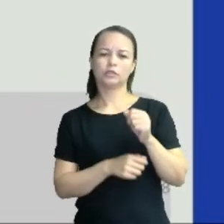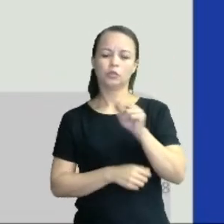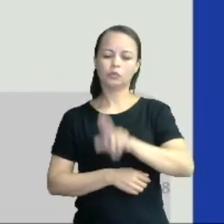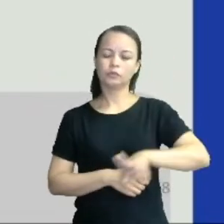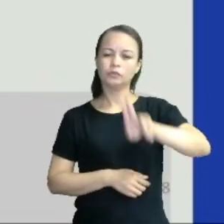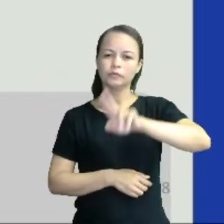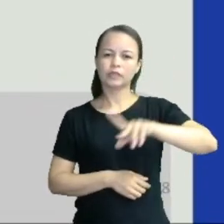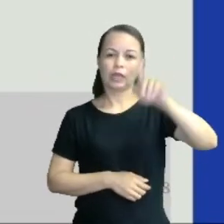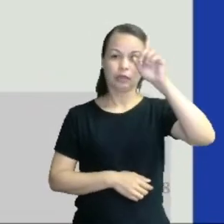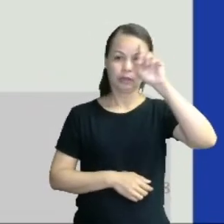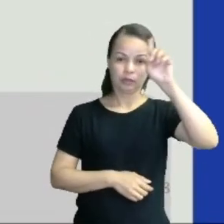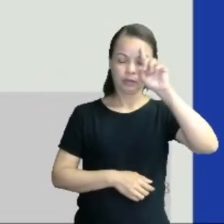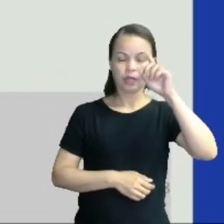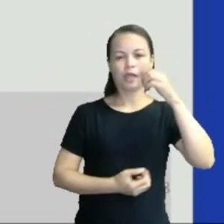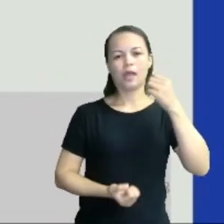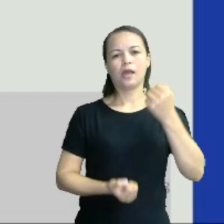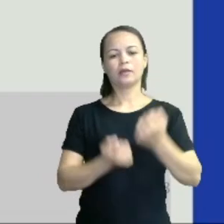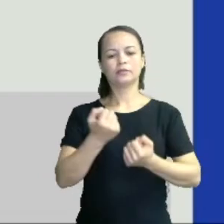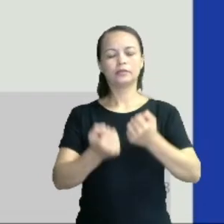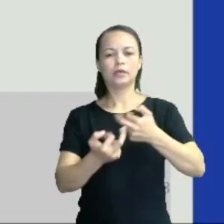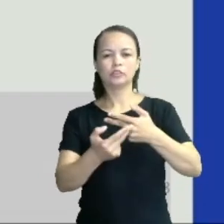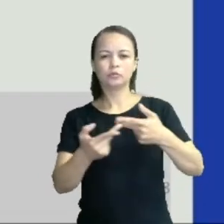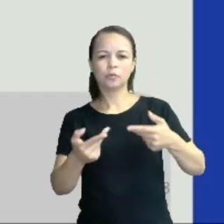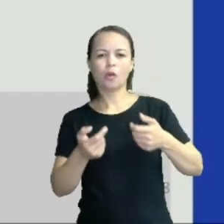diariamente transportes